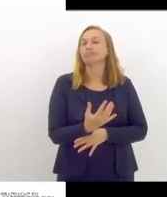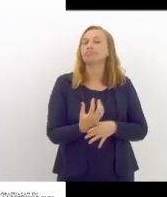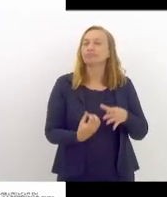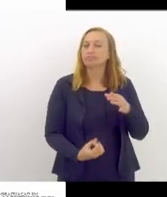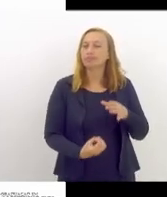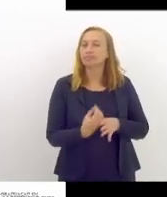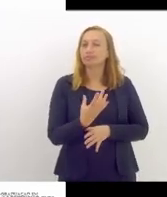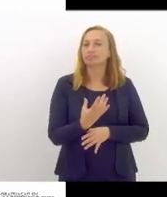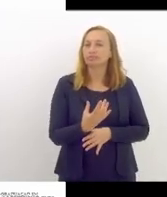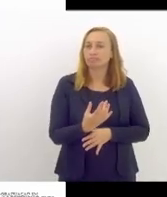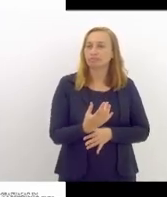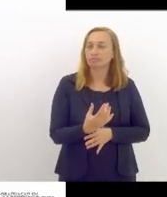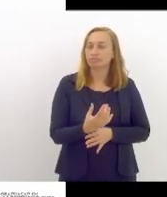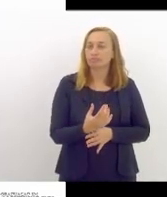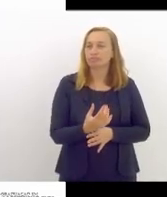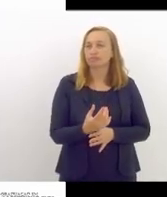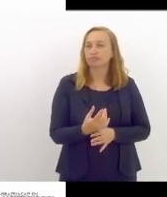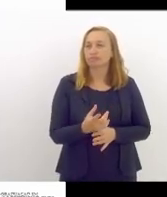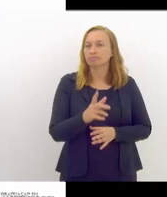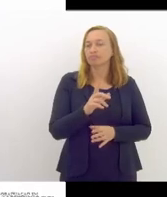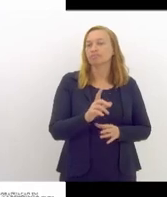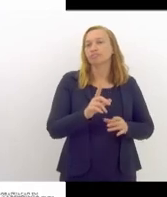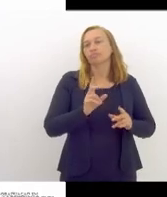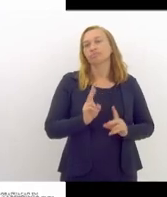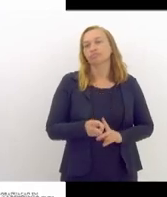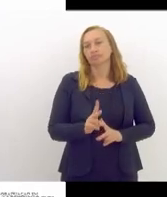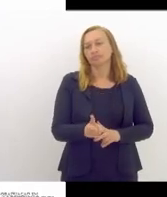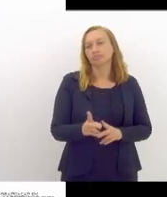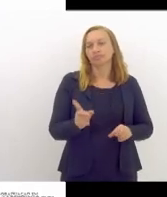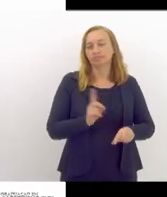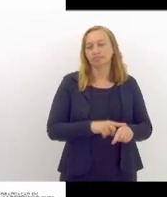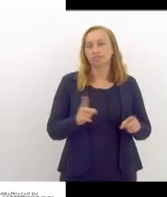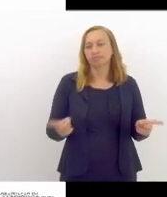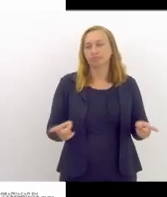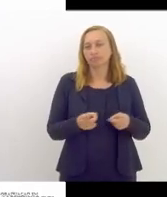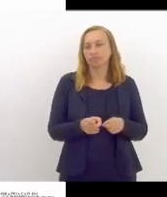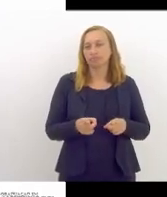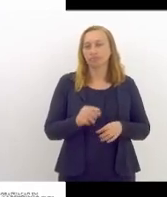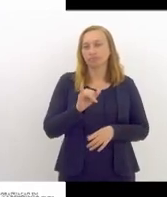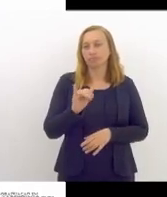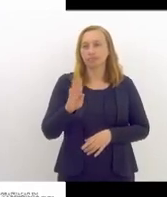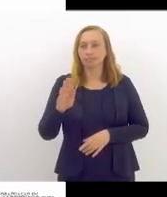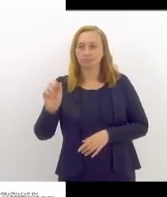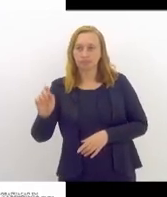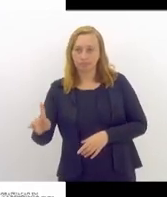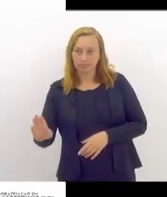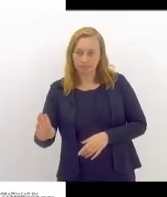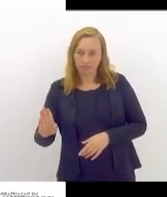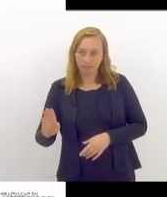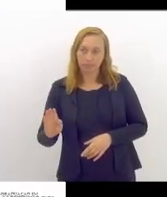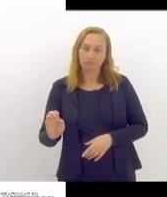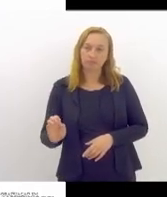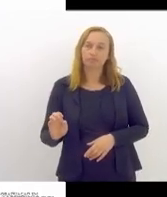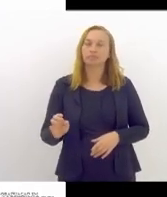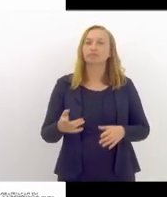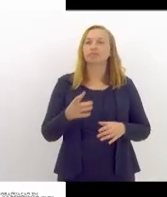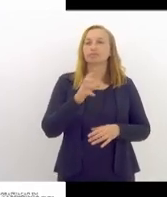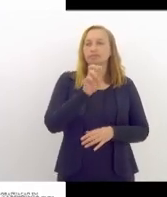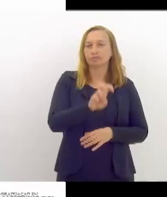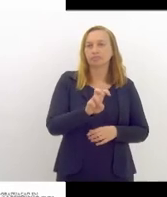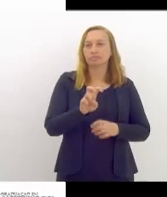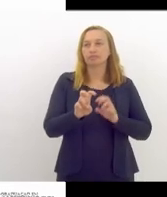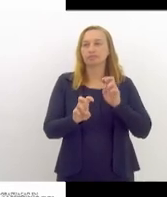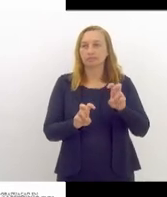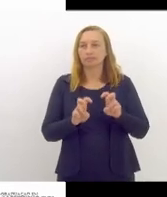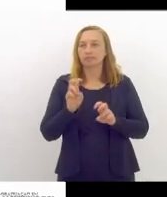produzir ele é relativamente constante no curto prazo tanto que o IBGE L disponibiliza matrizes de 5 em 5